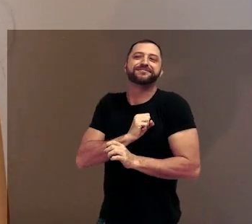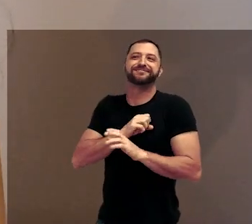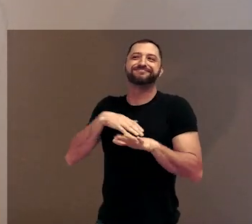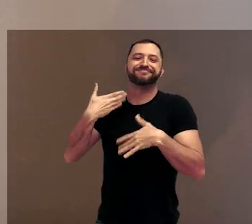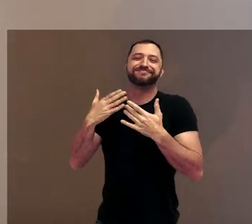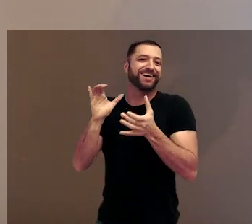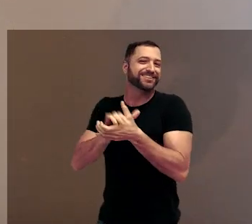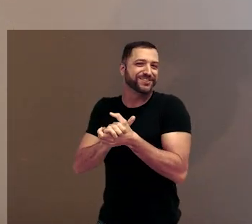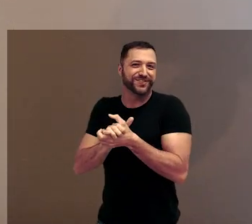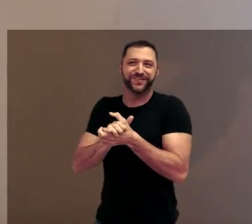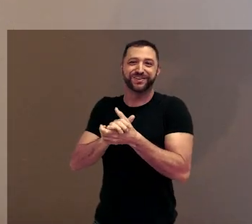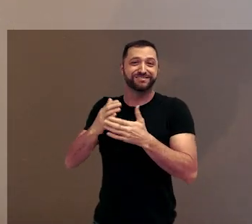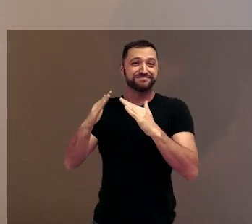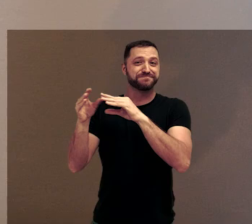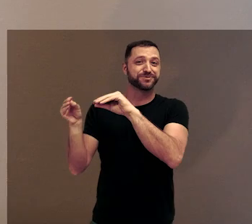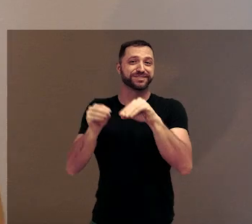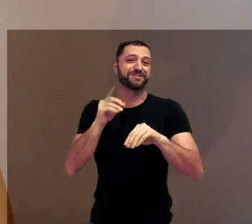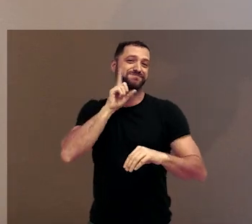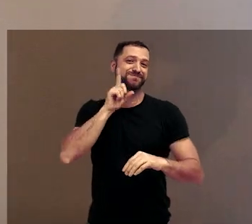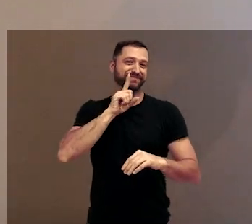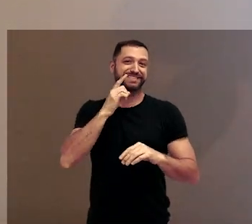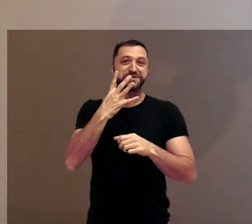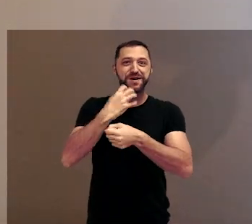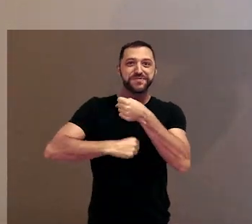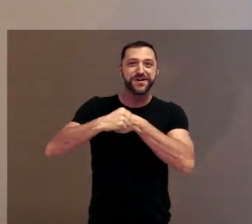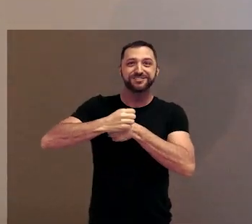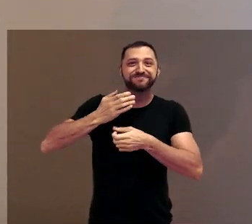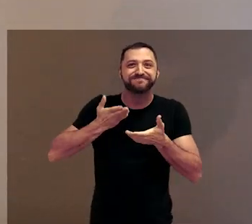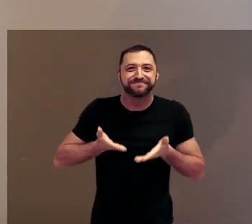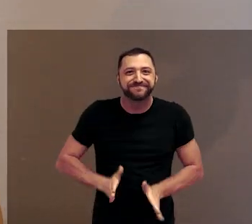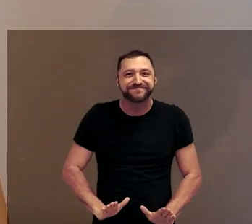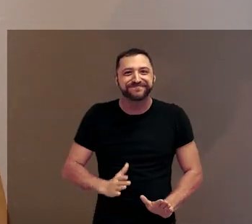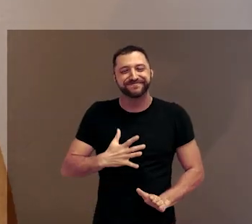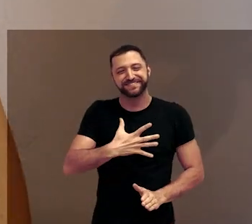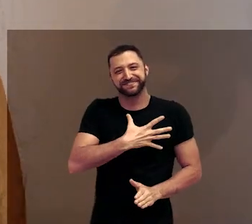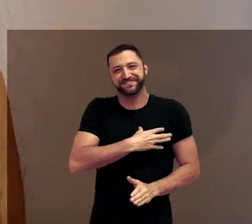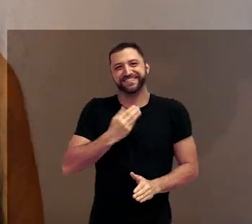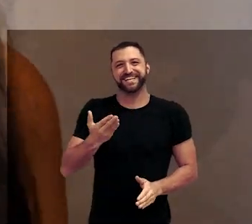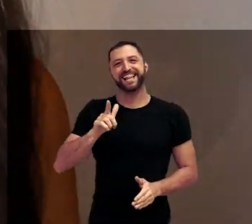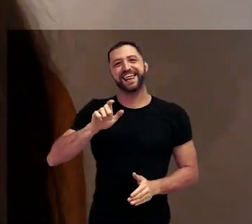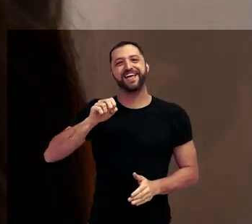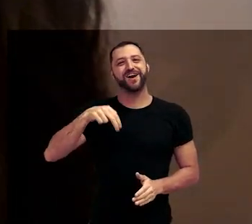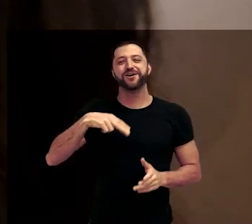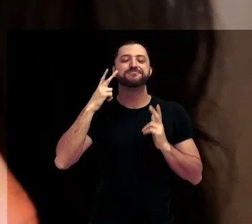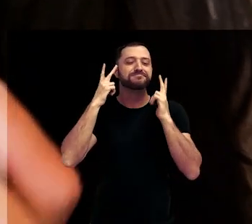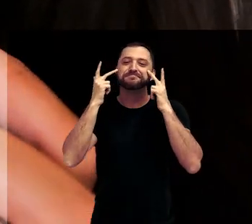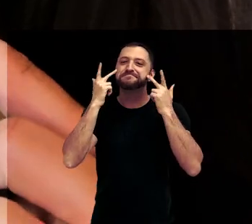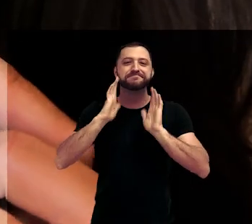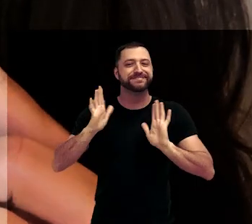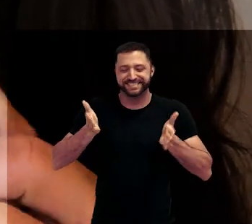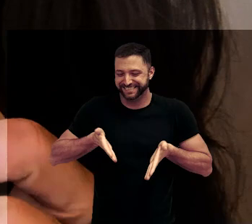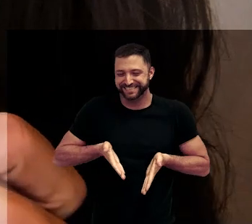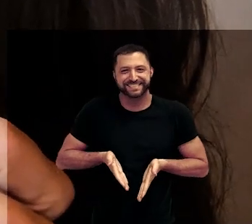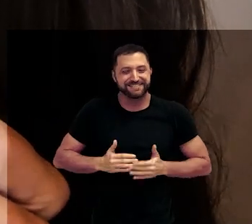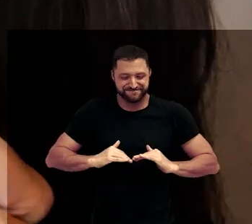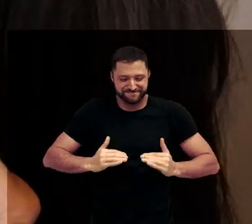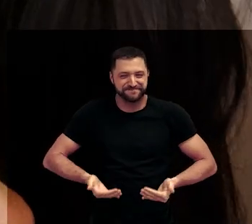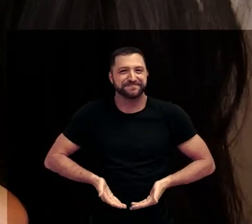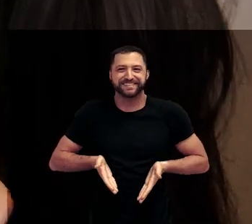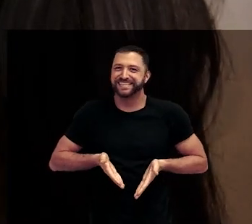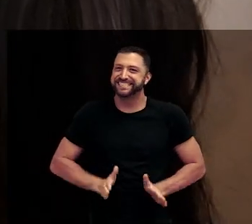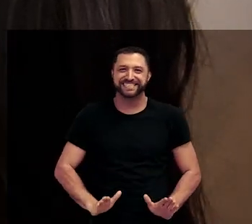casando. Estou morando aqui nos Estados Unidos. 4 anos atrás nasceu o pequeno Leon. Uma